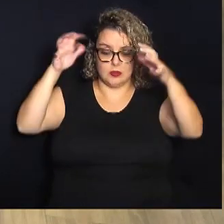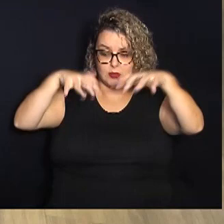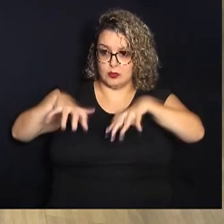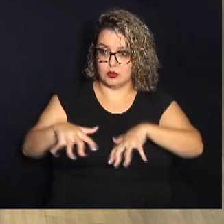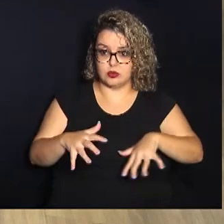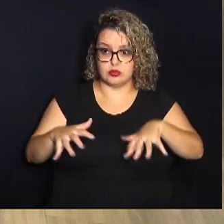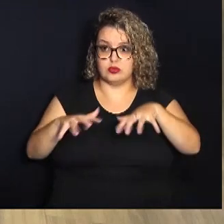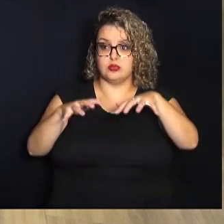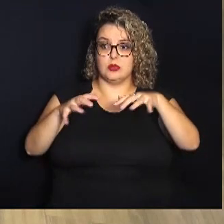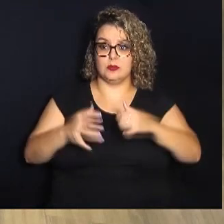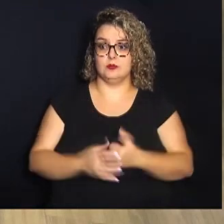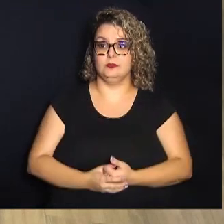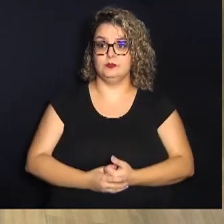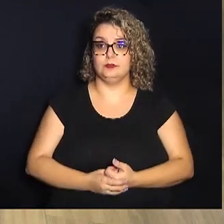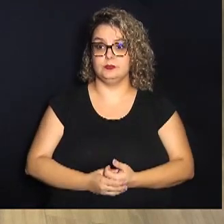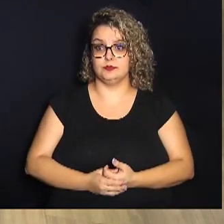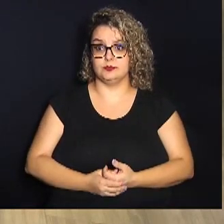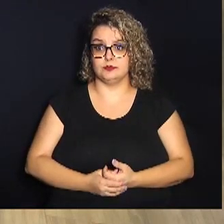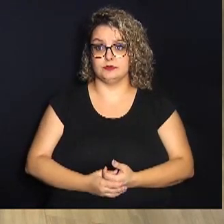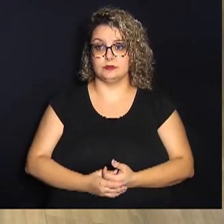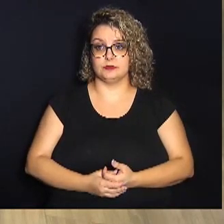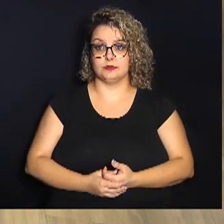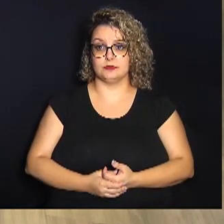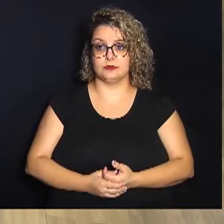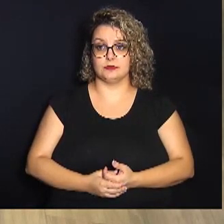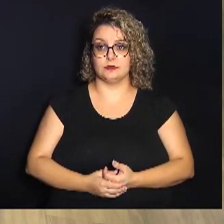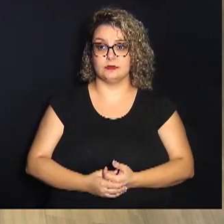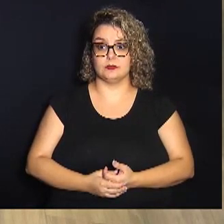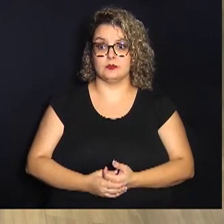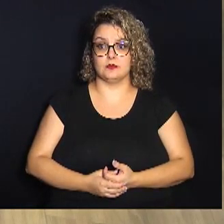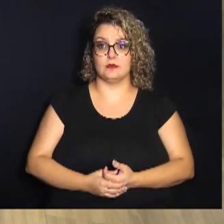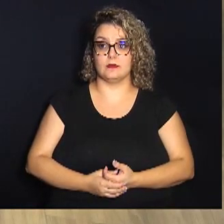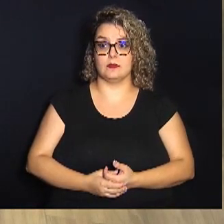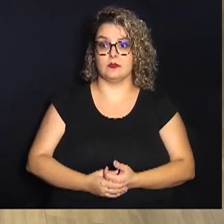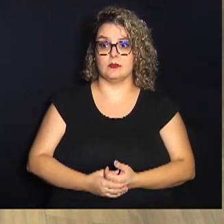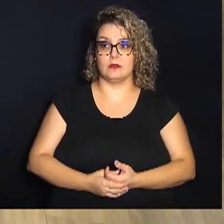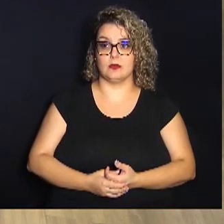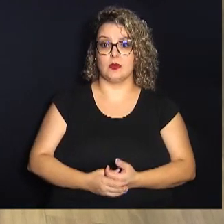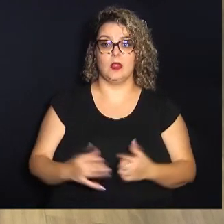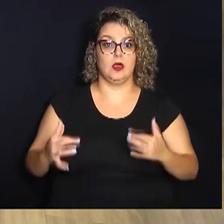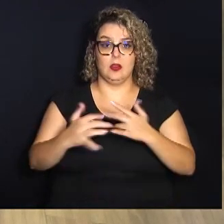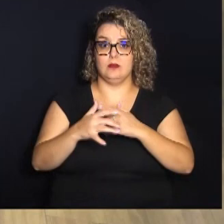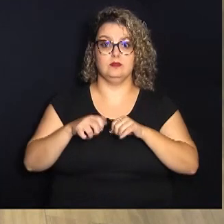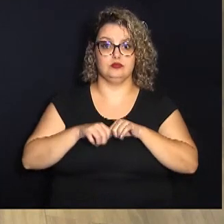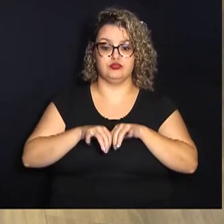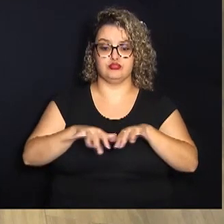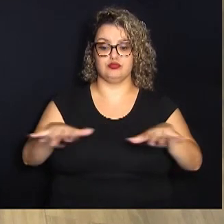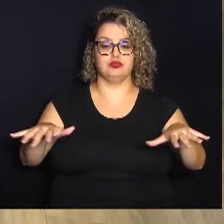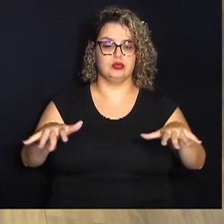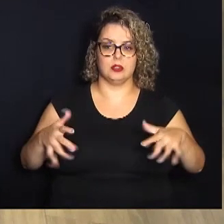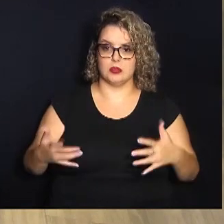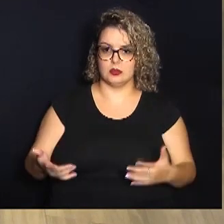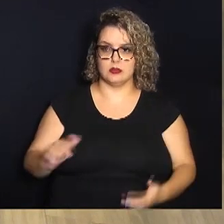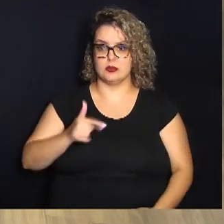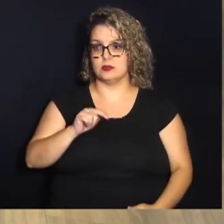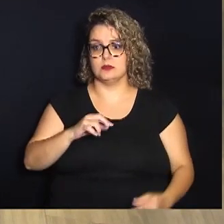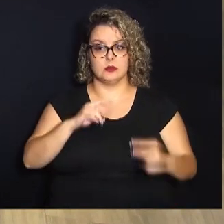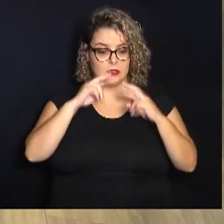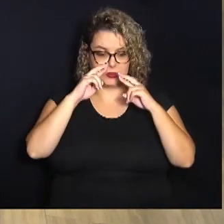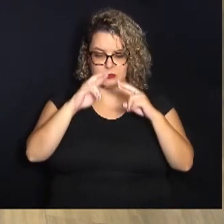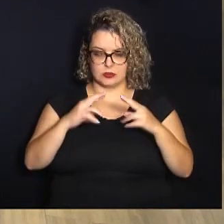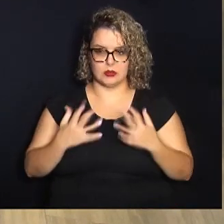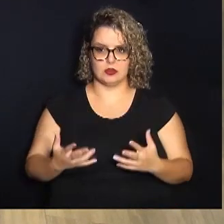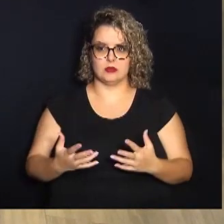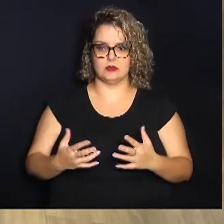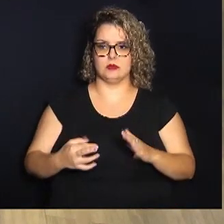enchentes, essa linha desenfreada urbanística sem respeitar as